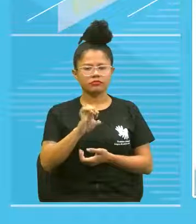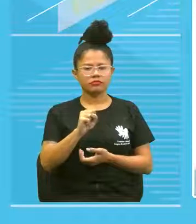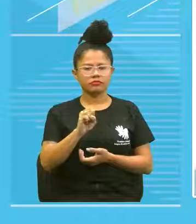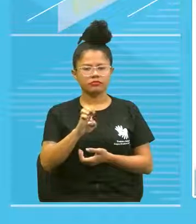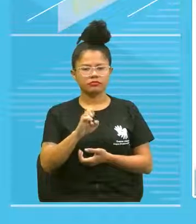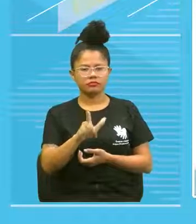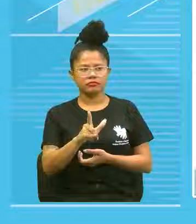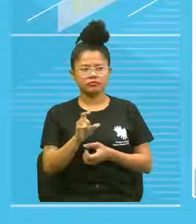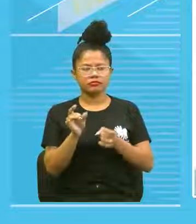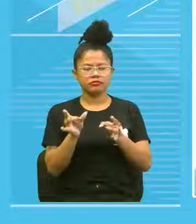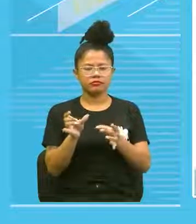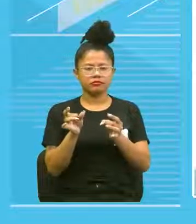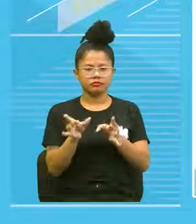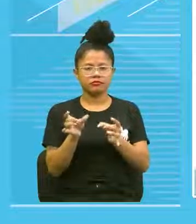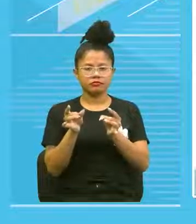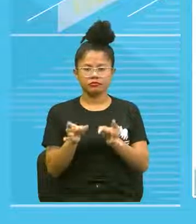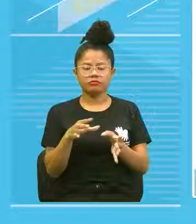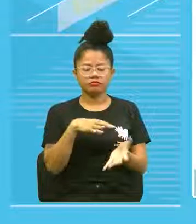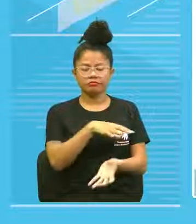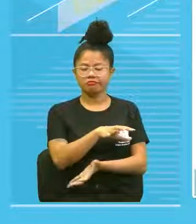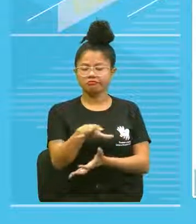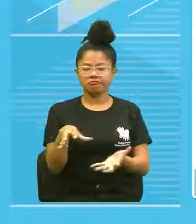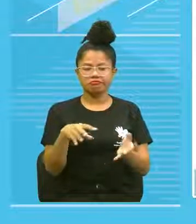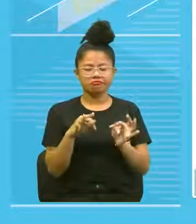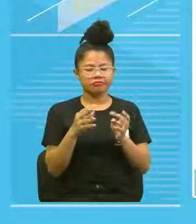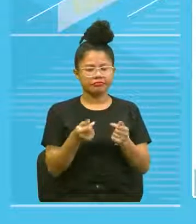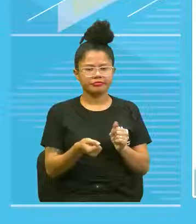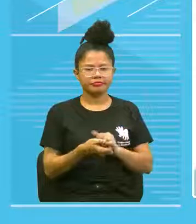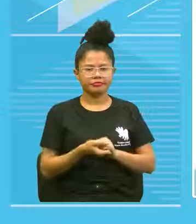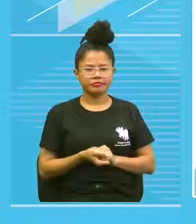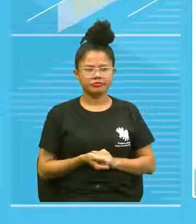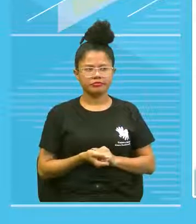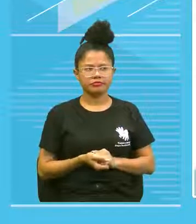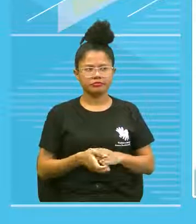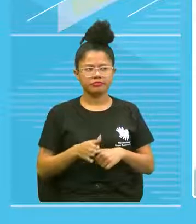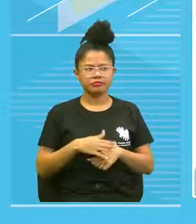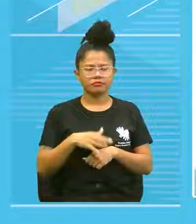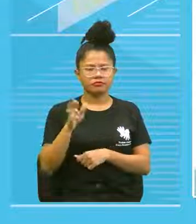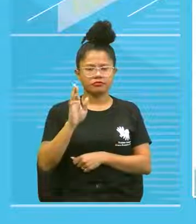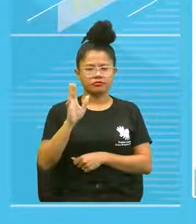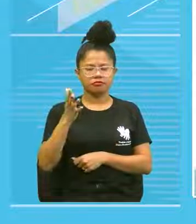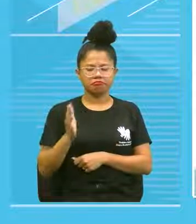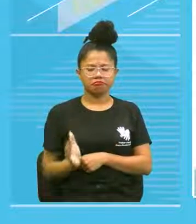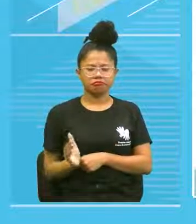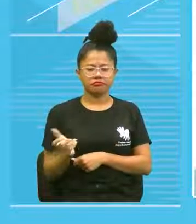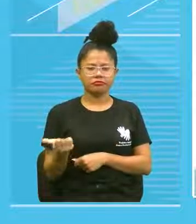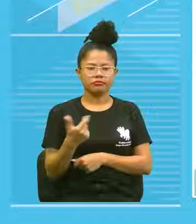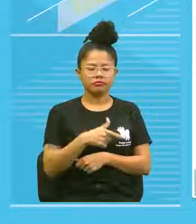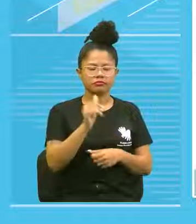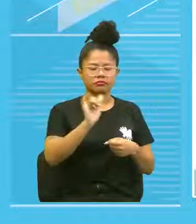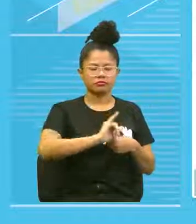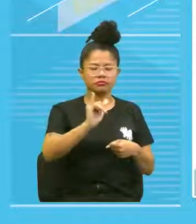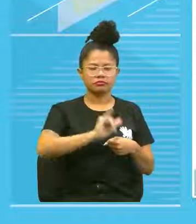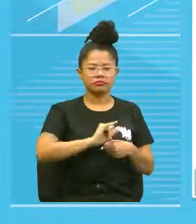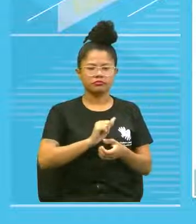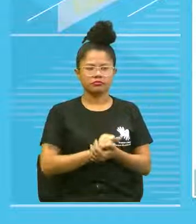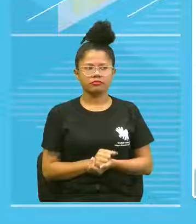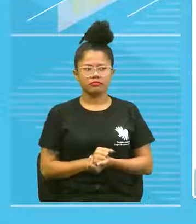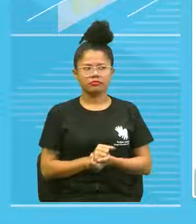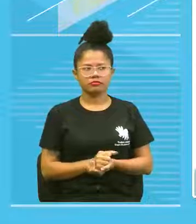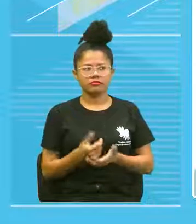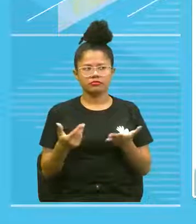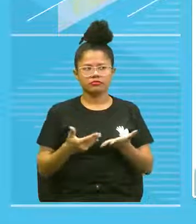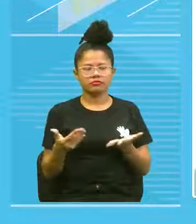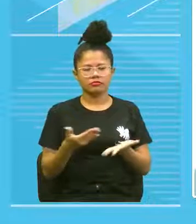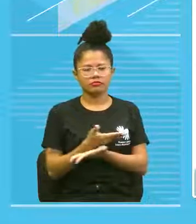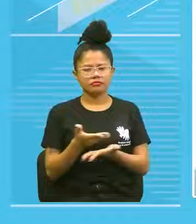vender para o mundo o mais barato do que o petróleo E aí